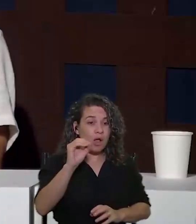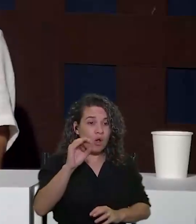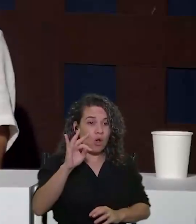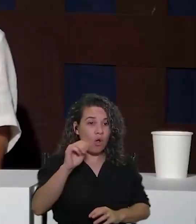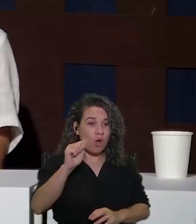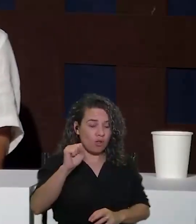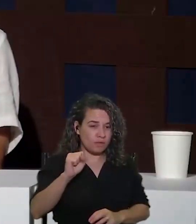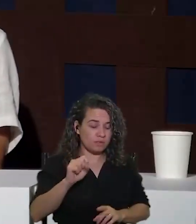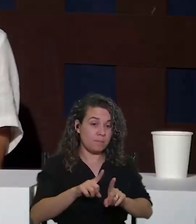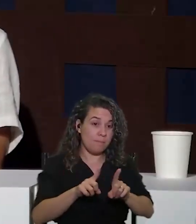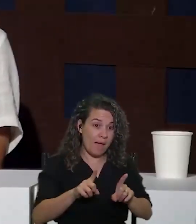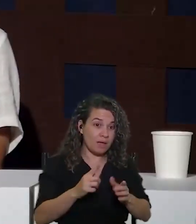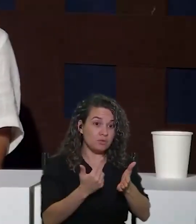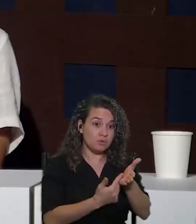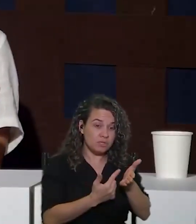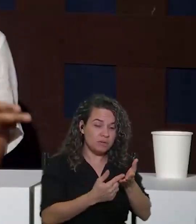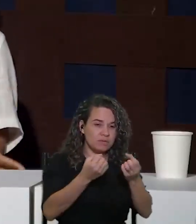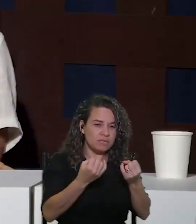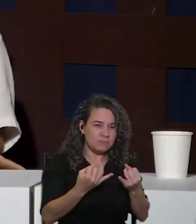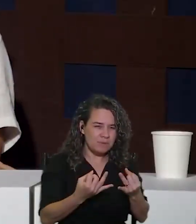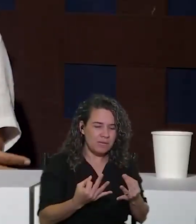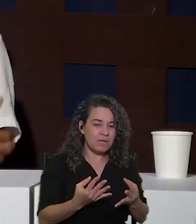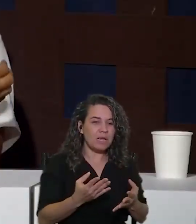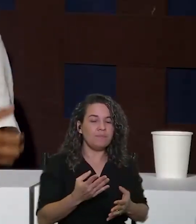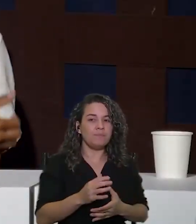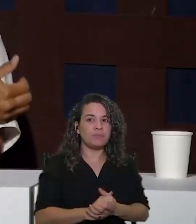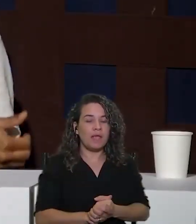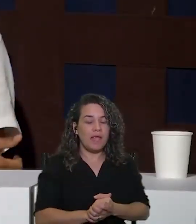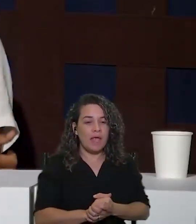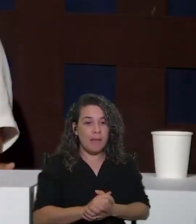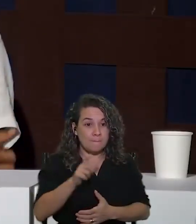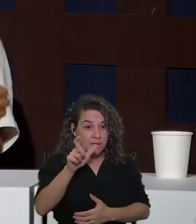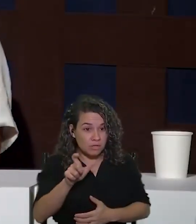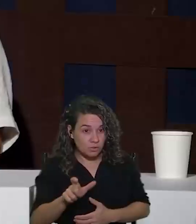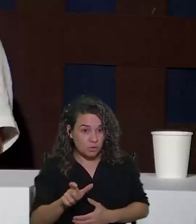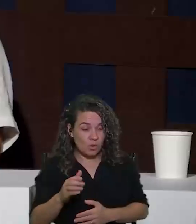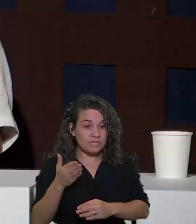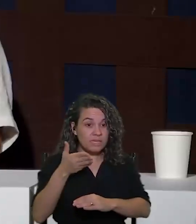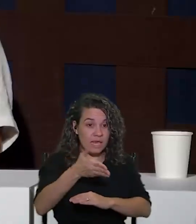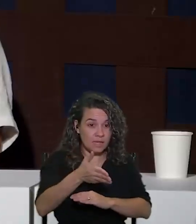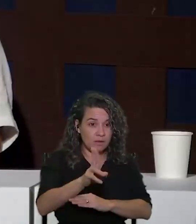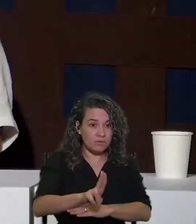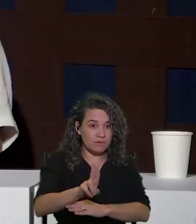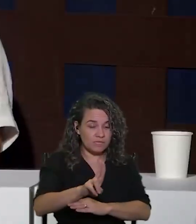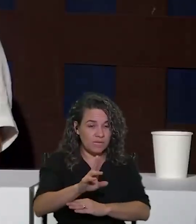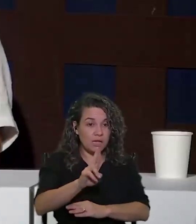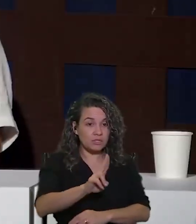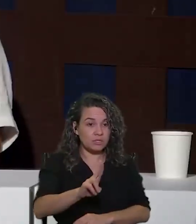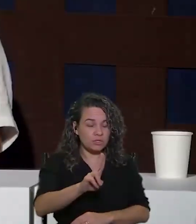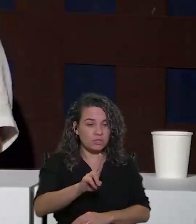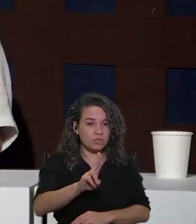desses cotistas na universidade, né? E a gente sabe, né, Andressa, o quanto é difícil permanecer